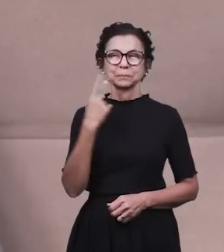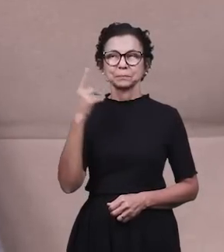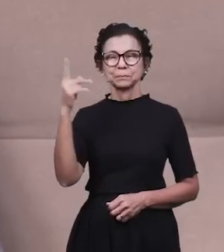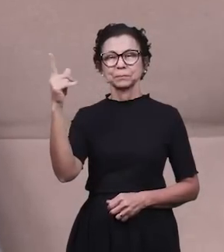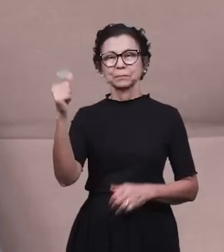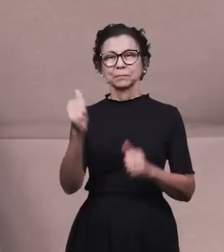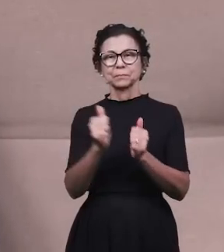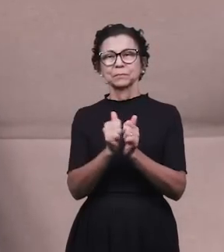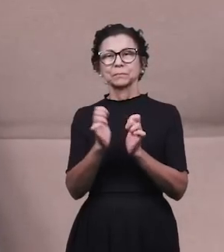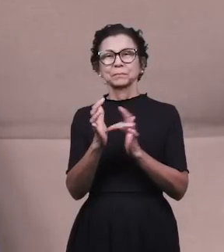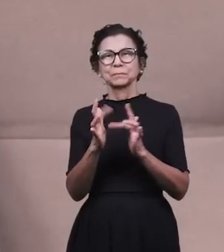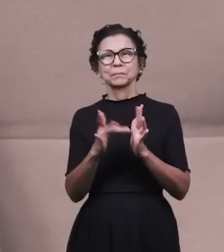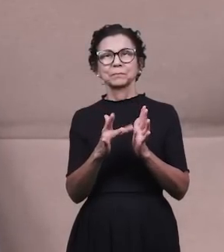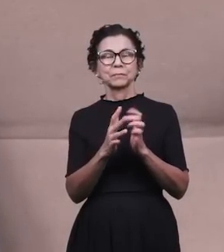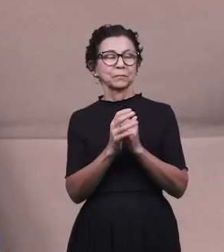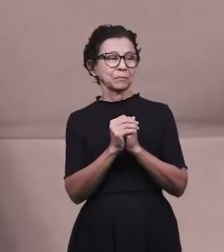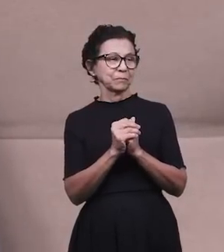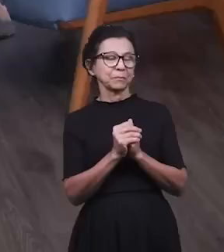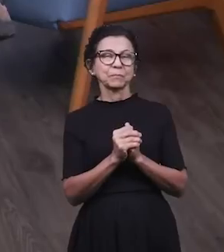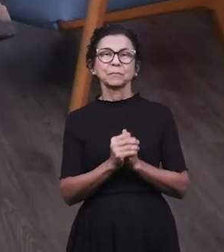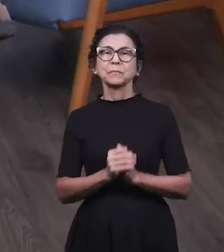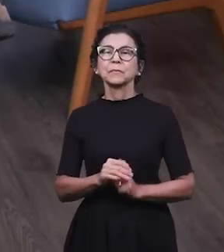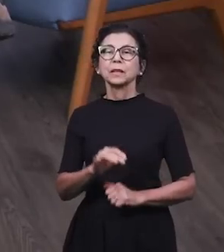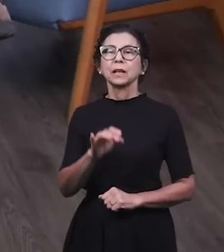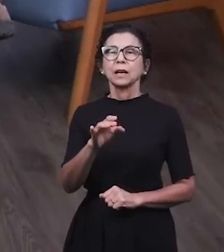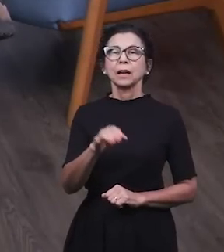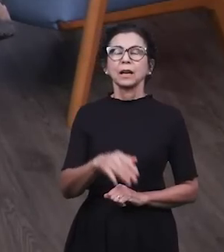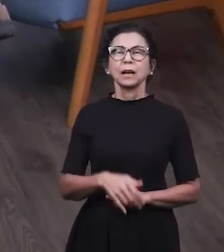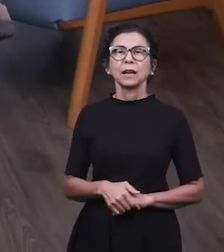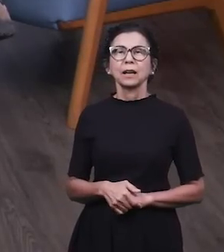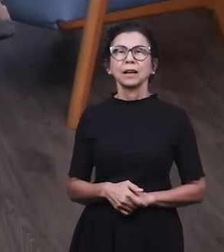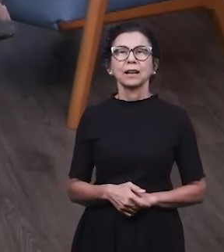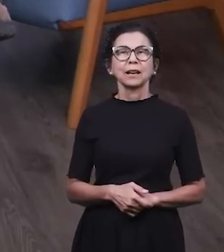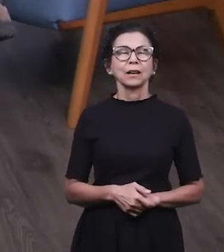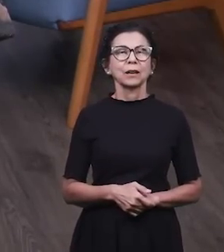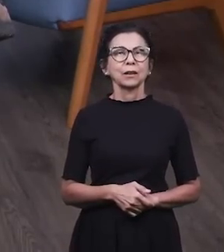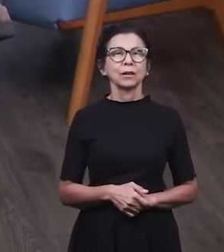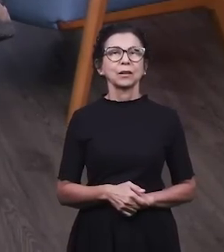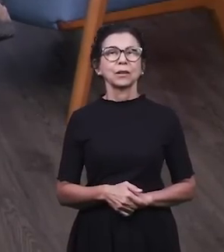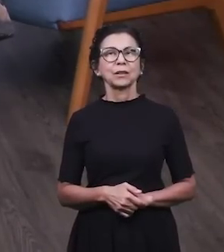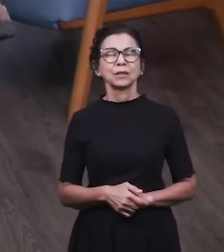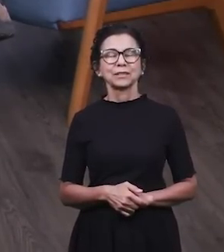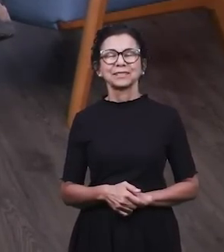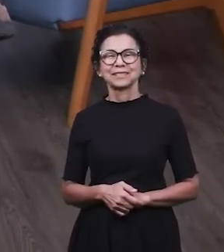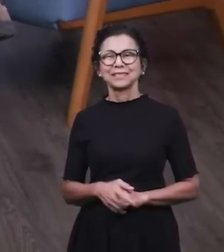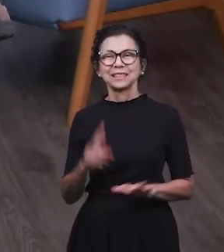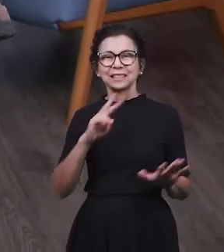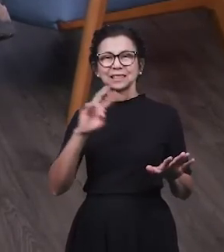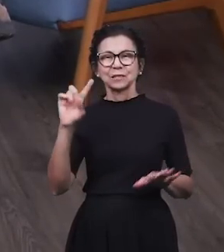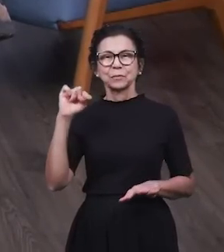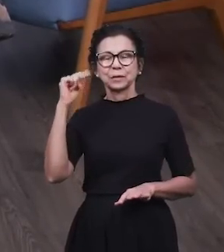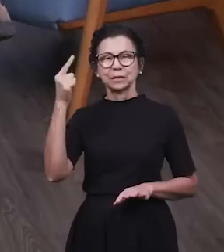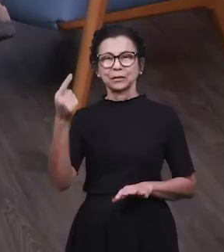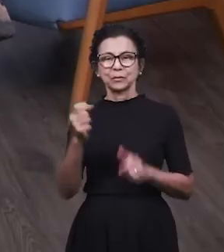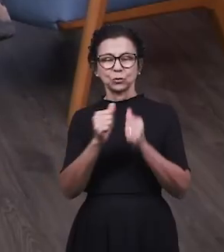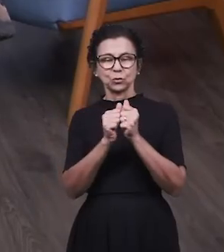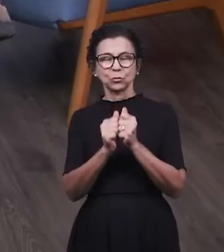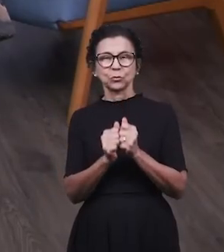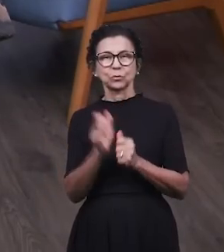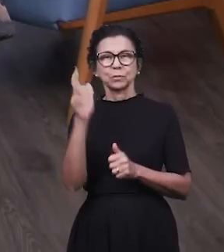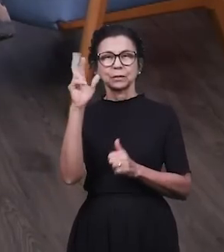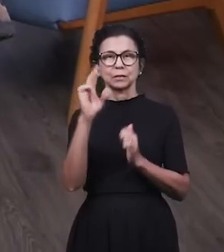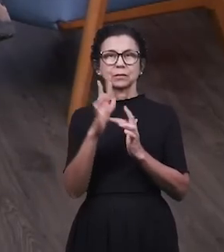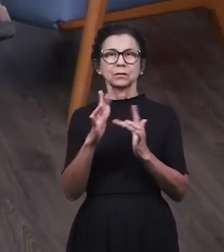à vida eterna com Deus. Glória a Deus. Amém. Glória a Jesus. Queridos, se Deus quiser, semana que vem a gente está junto. A paz do Amém. Senhor. Pai do